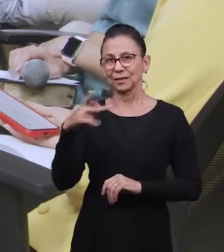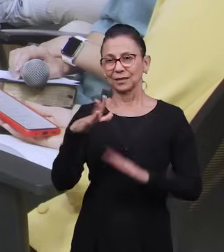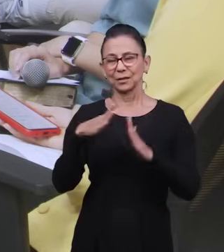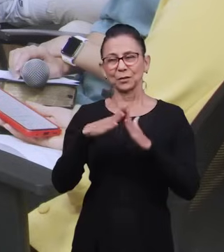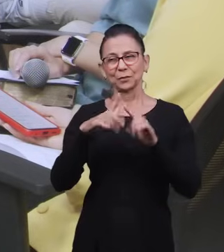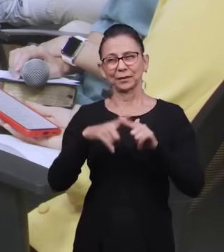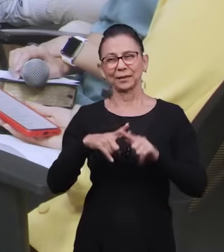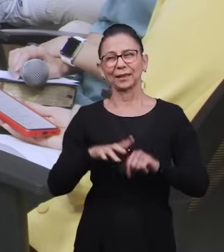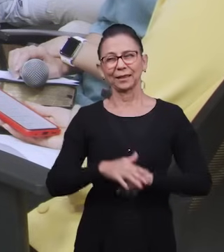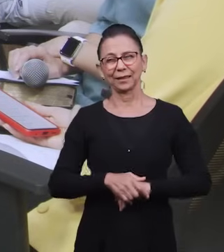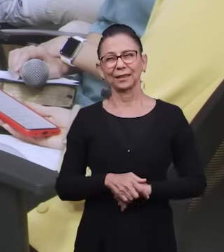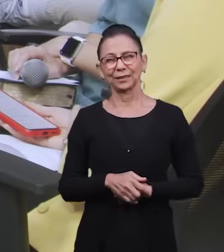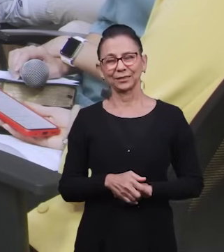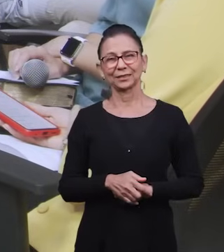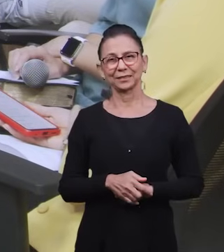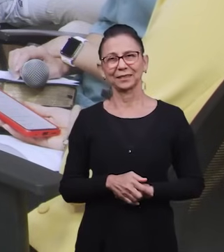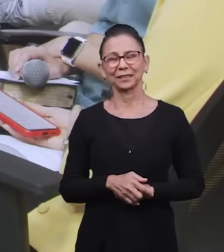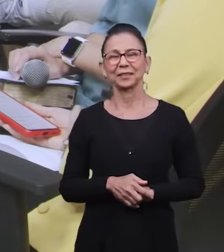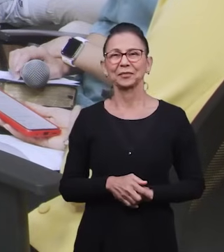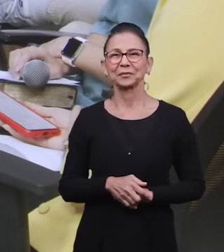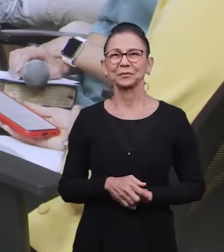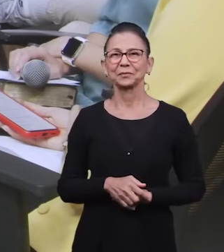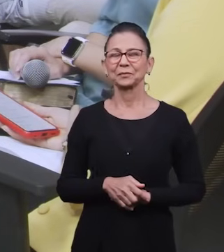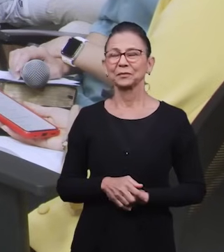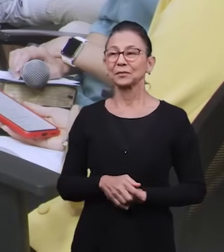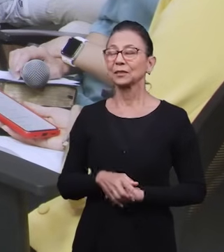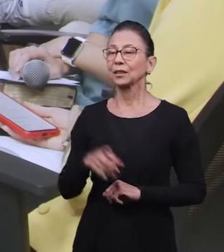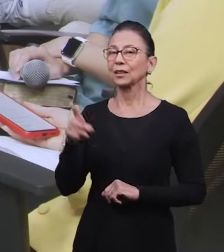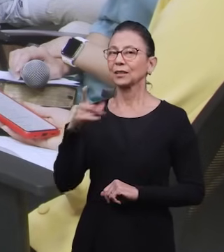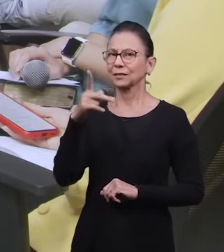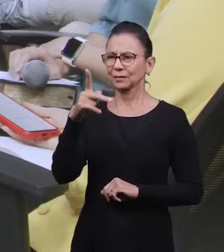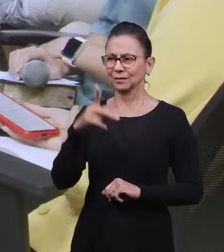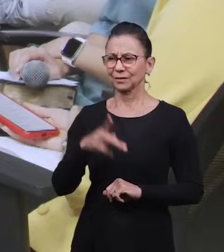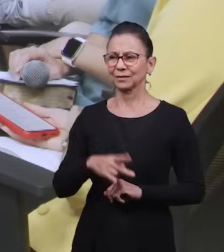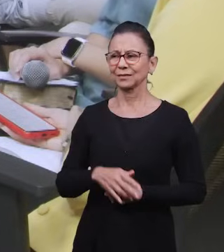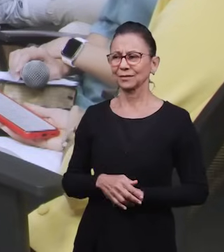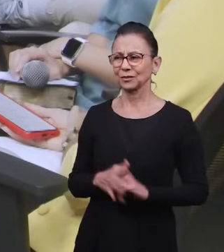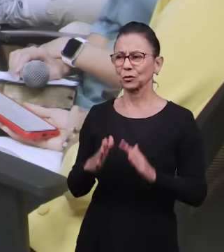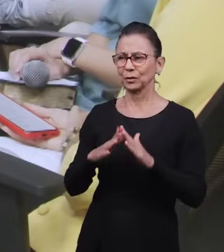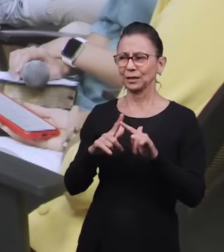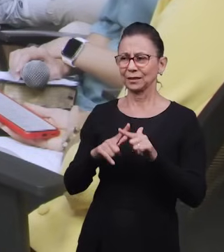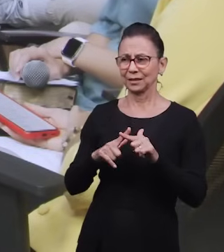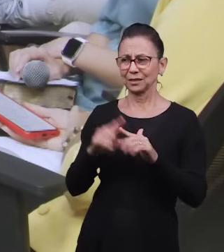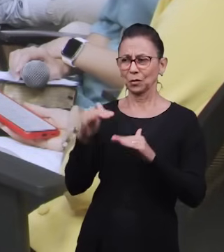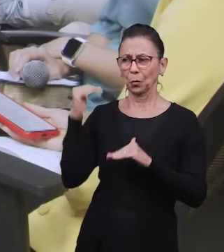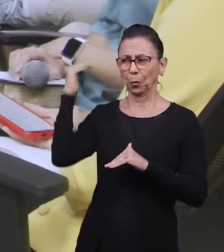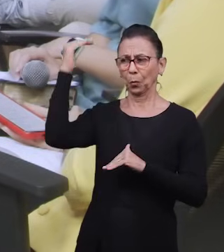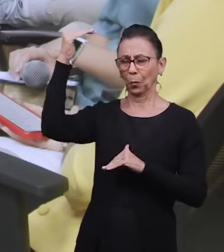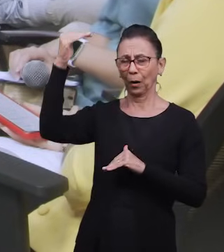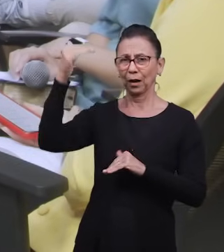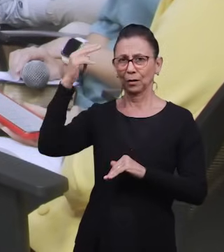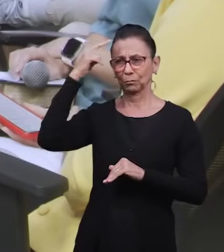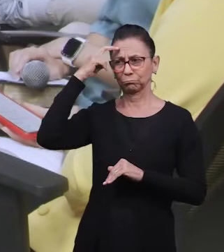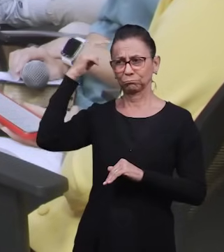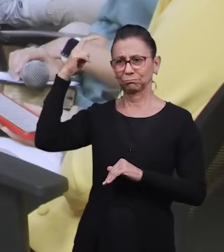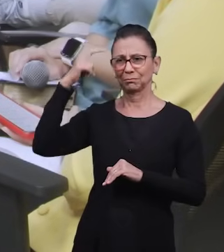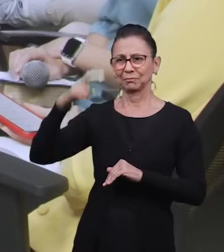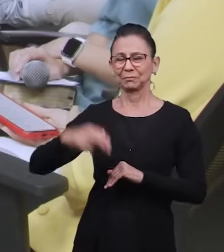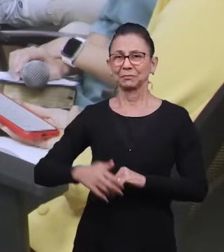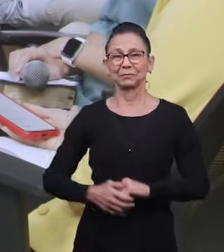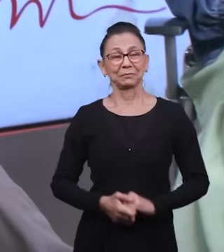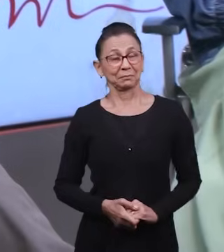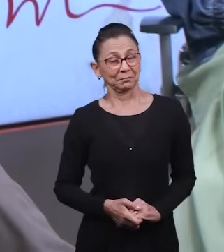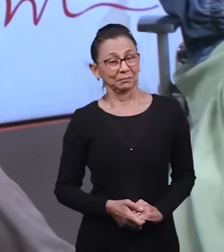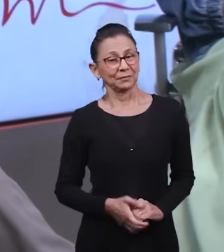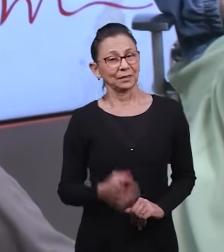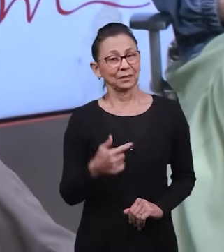o Alexandre passou da Igreja do Barro Vermelho, está aqui hoje. Aí, Alexandre, o seu pessoal está num nível muito alto, né? Pessoal,